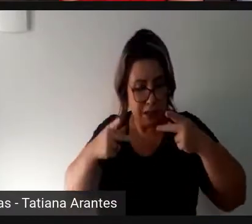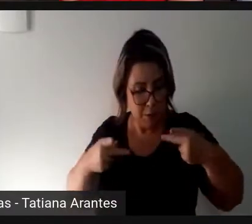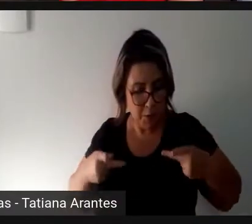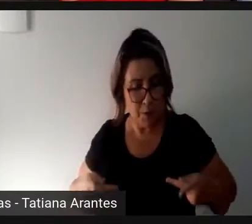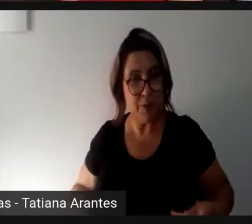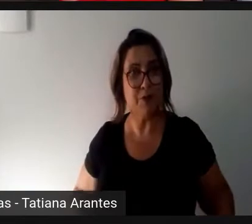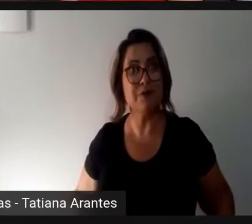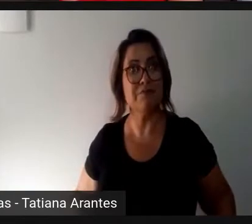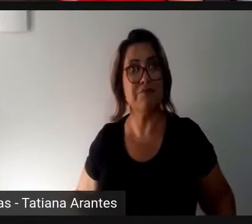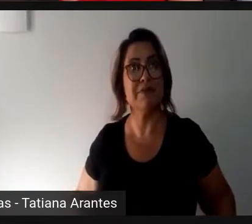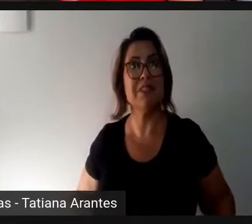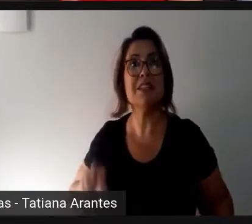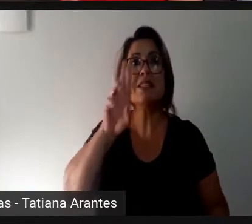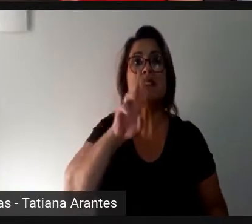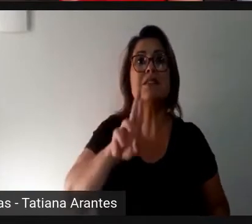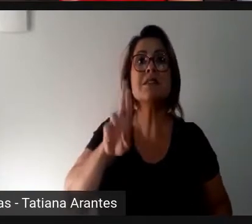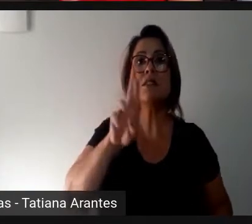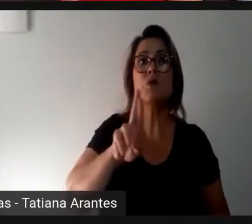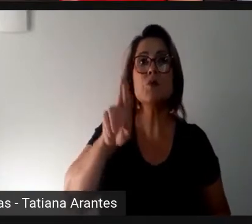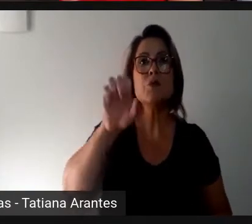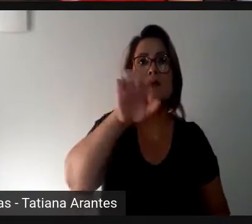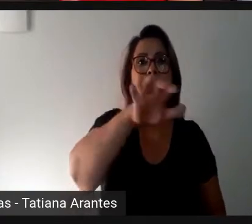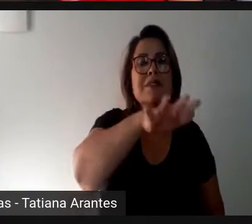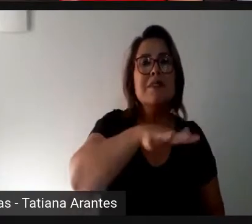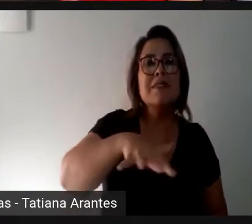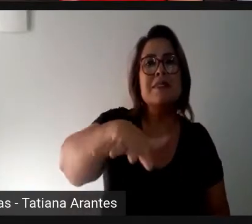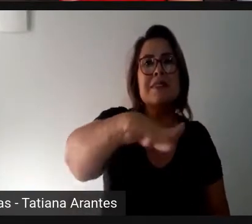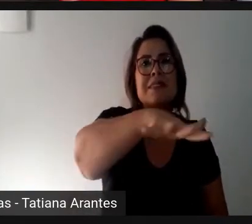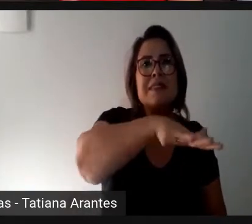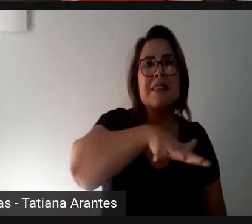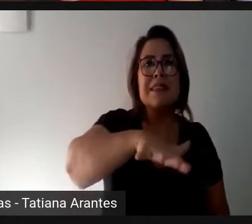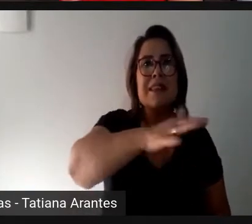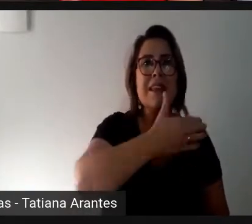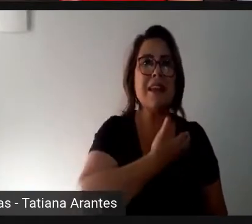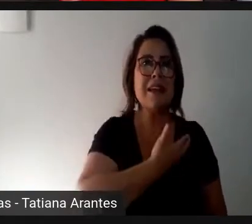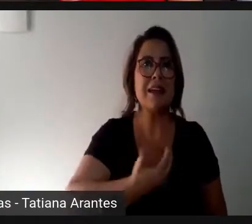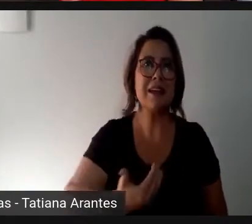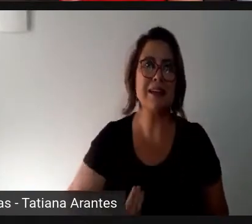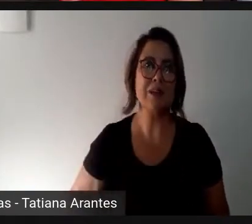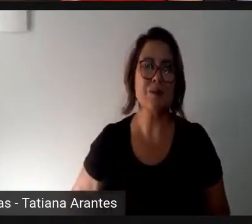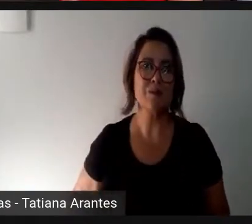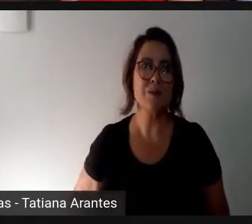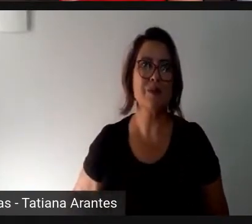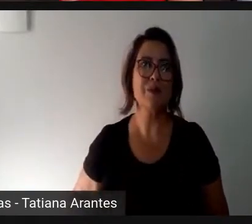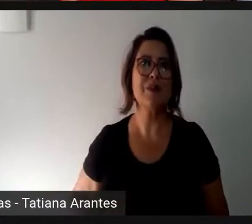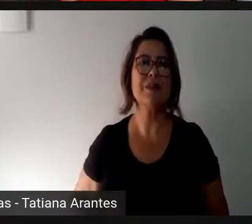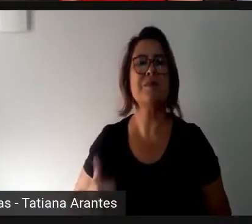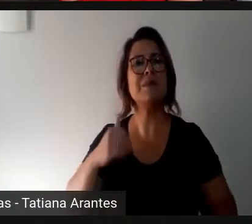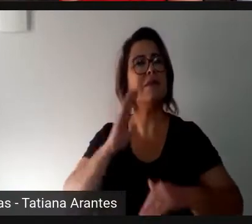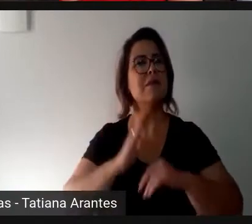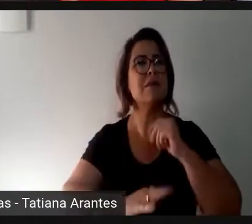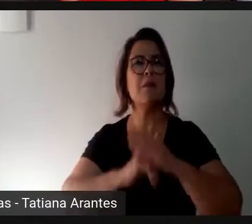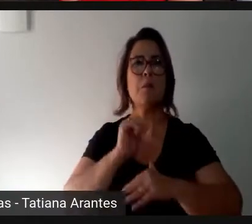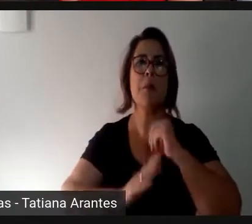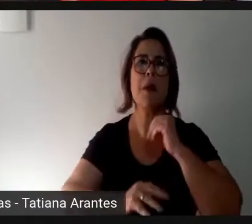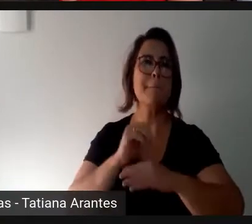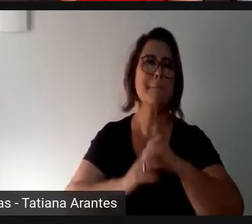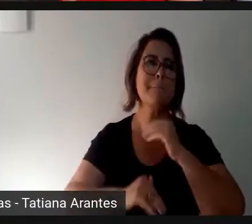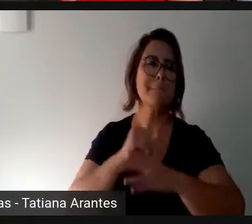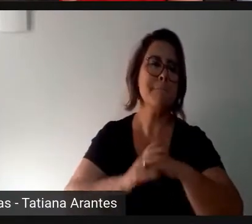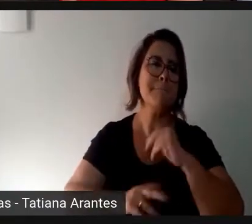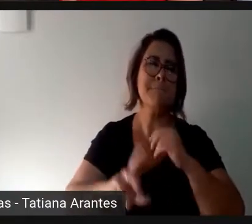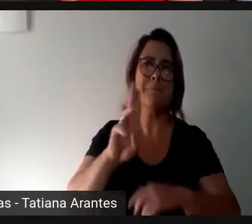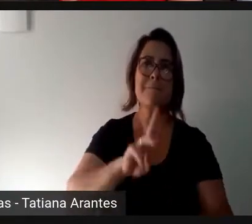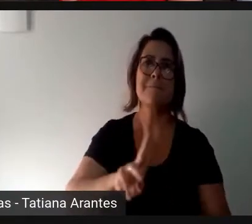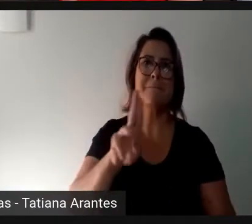isso ao setor público, o compliance significa uma prática ativa de aplicação da lei. E a